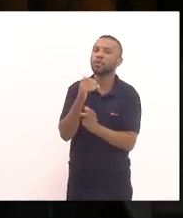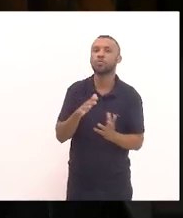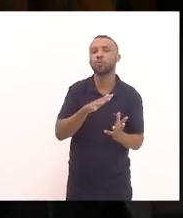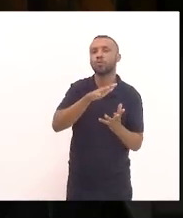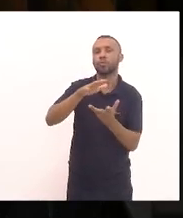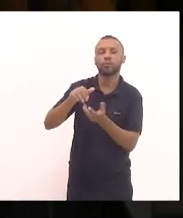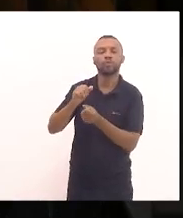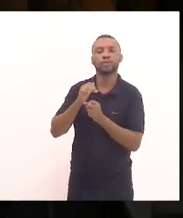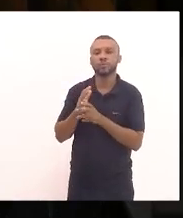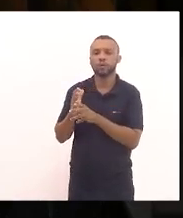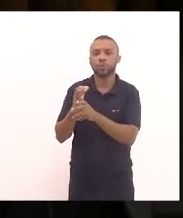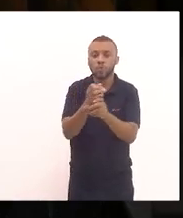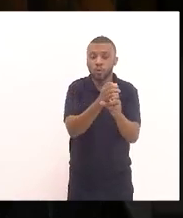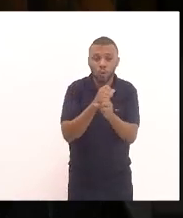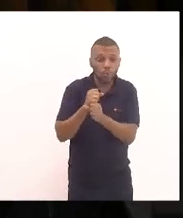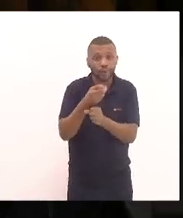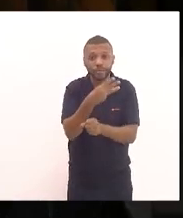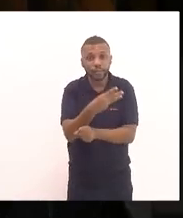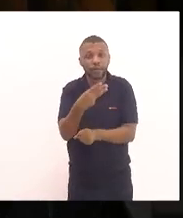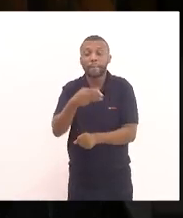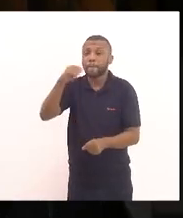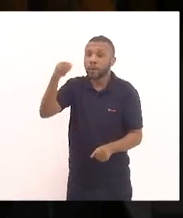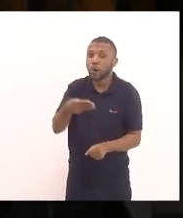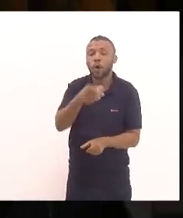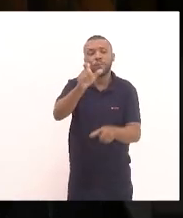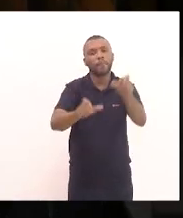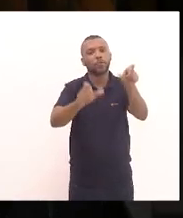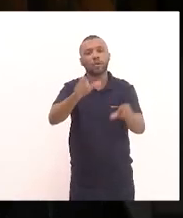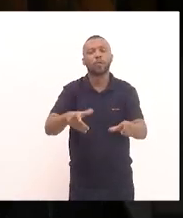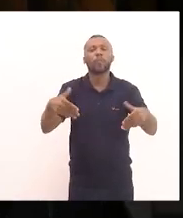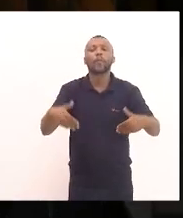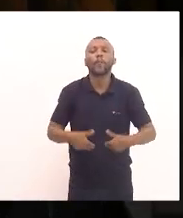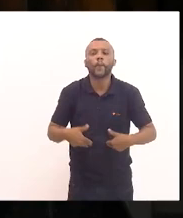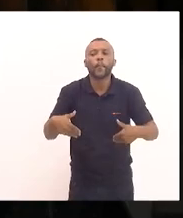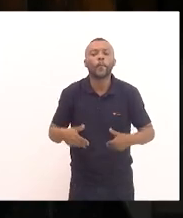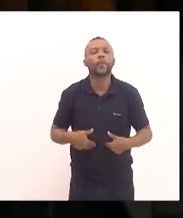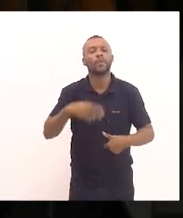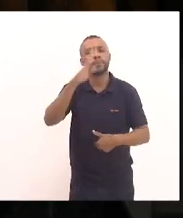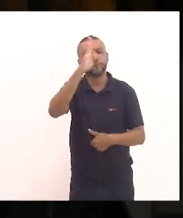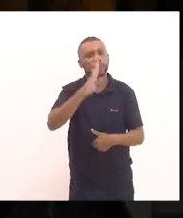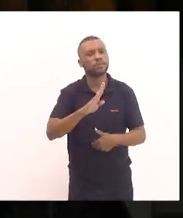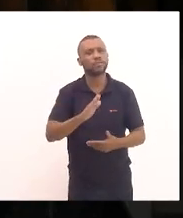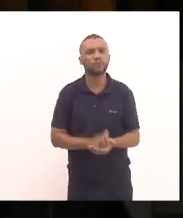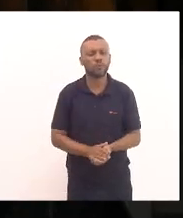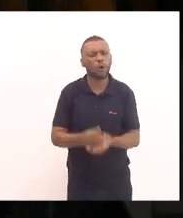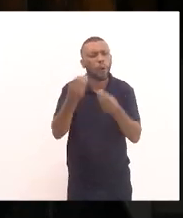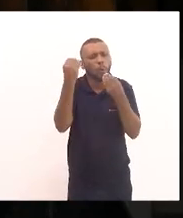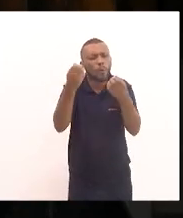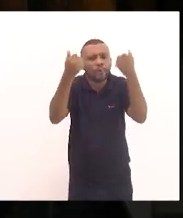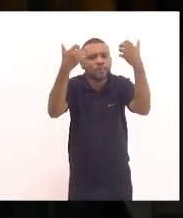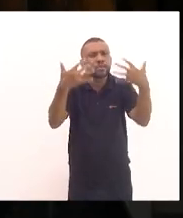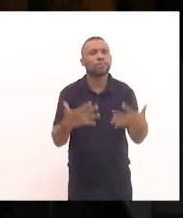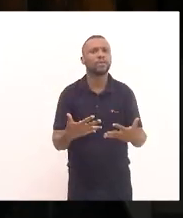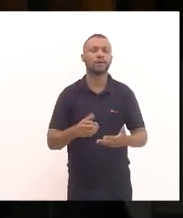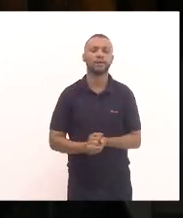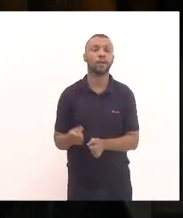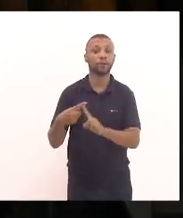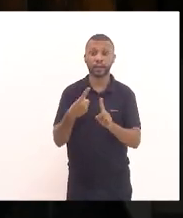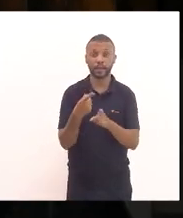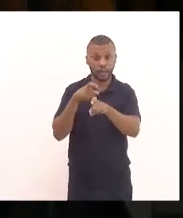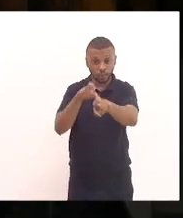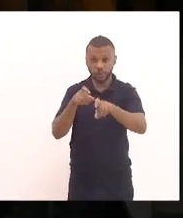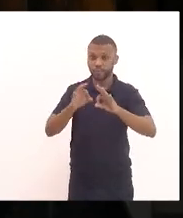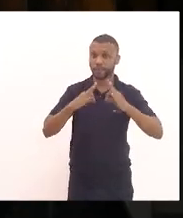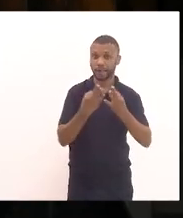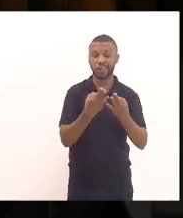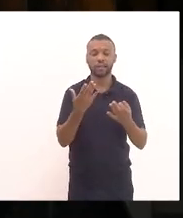33 milhões de pessoas passam fome no Brasil. Quem explica isso? É porque a agricultura familiar está